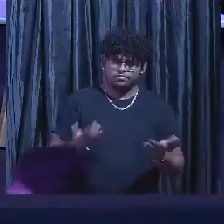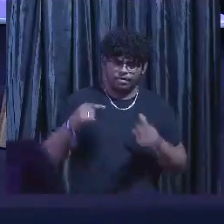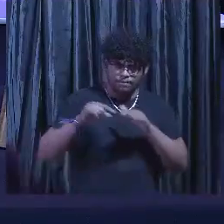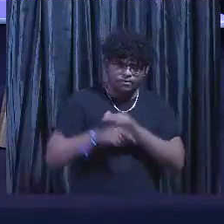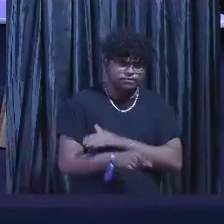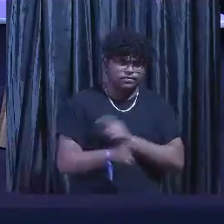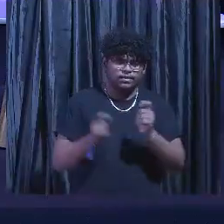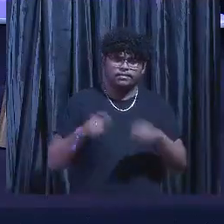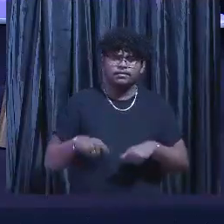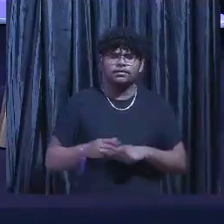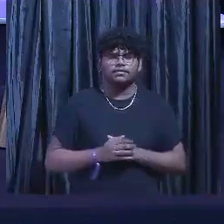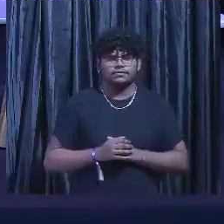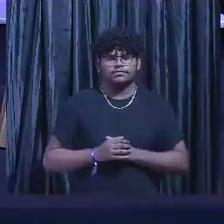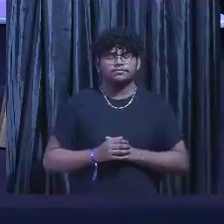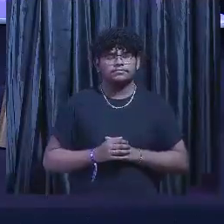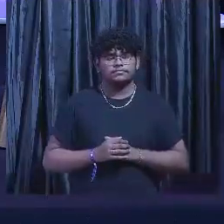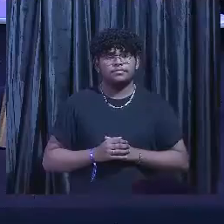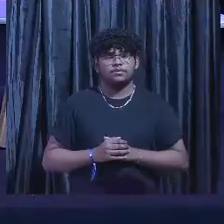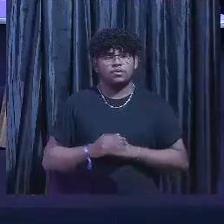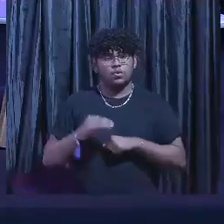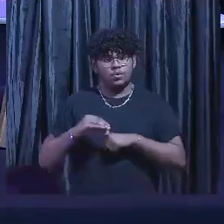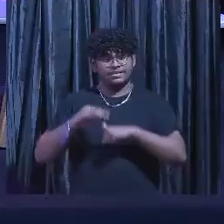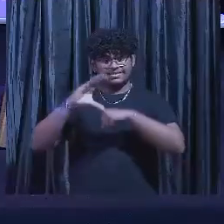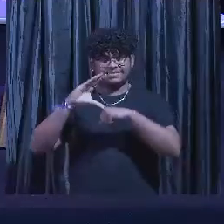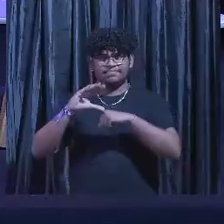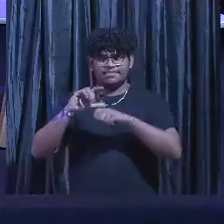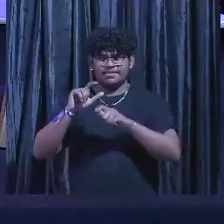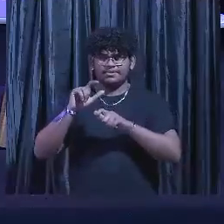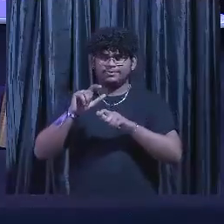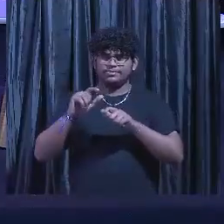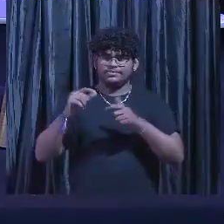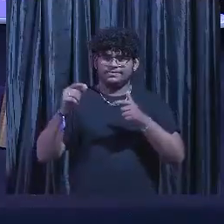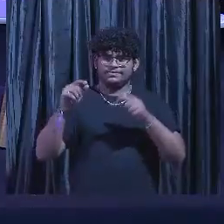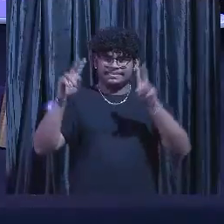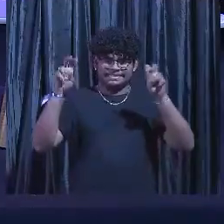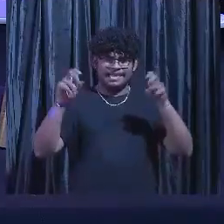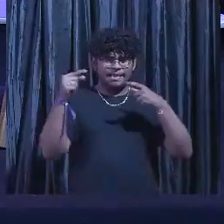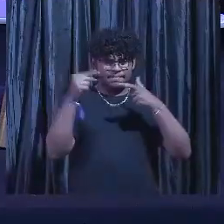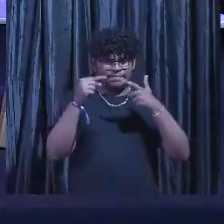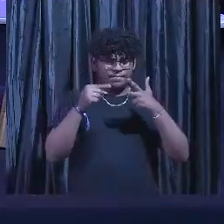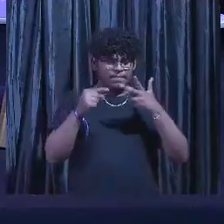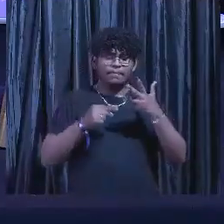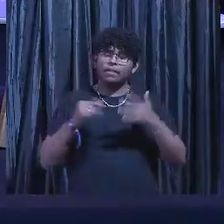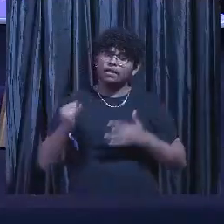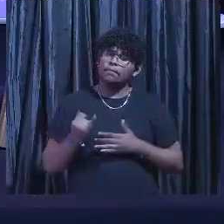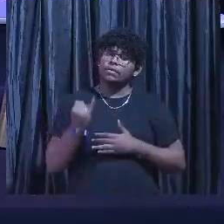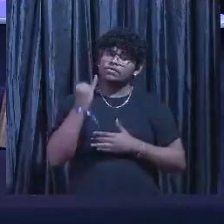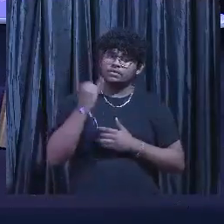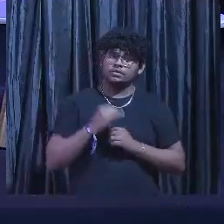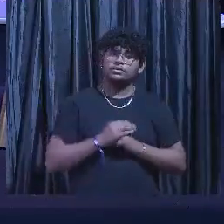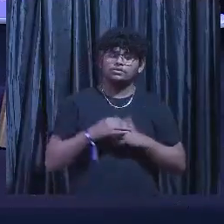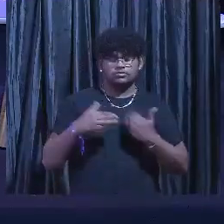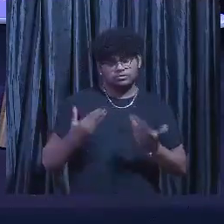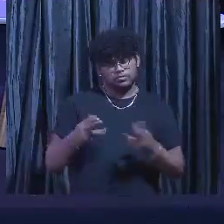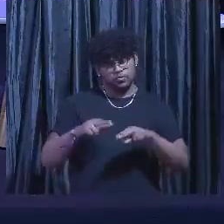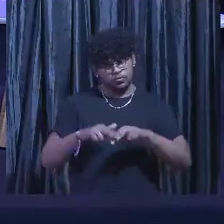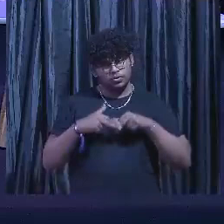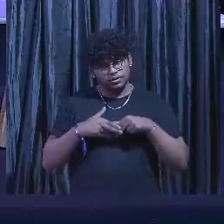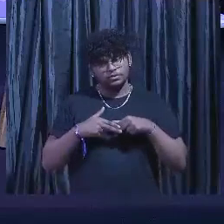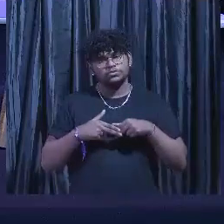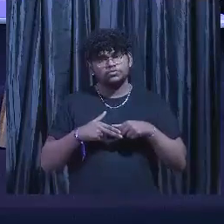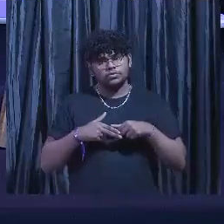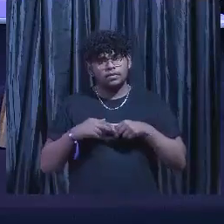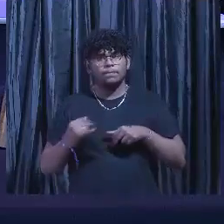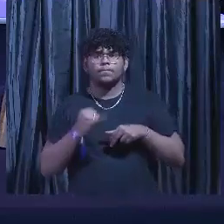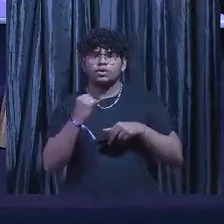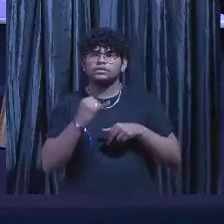negado sem a gente ter o conhecimento das paradas, entendeu? Então, para mim é muito importante essa discussão com os nossos, com uma galera que está fazendo as